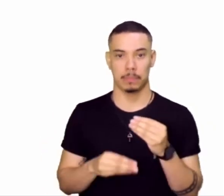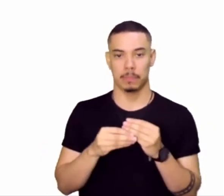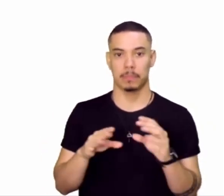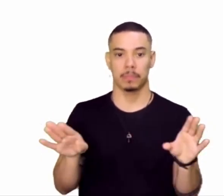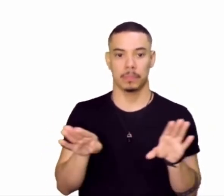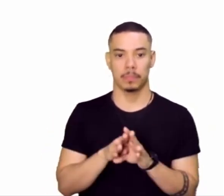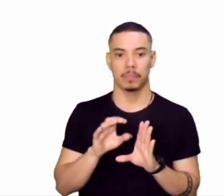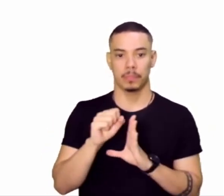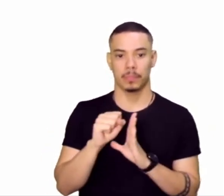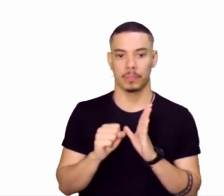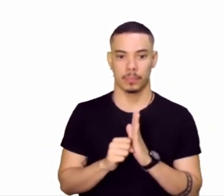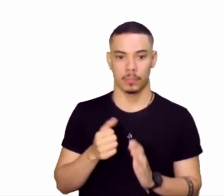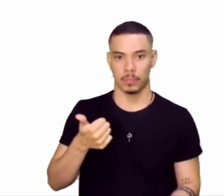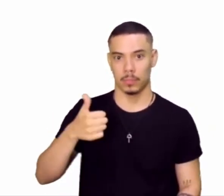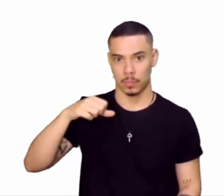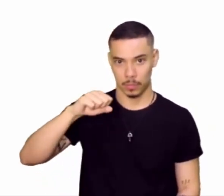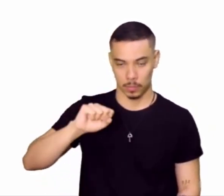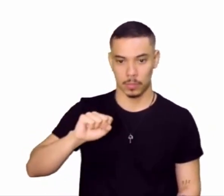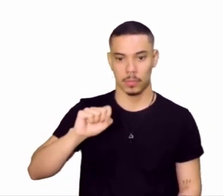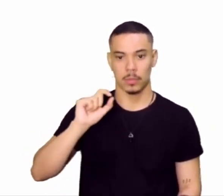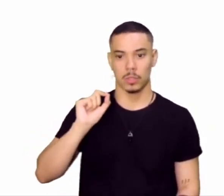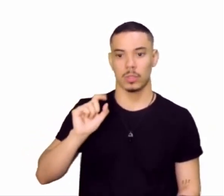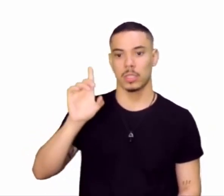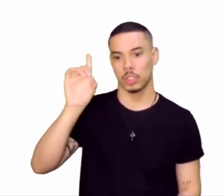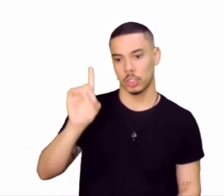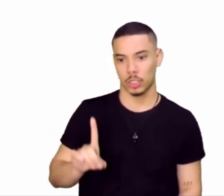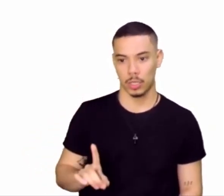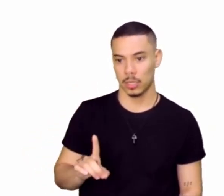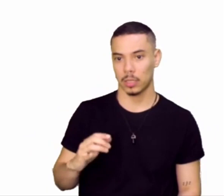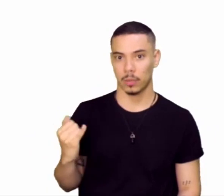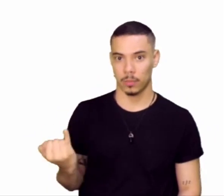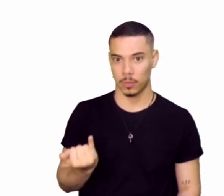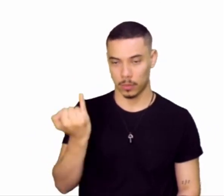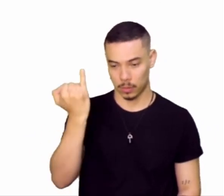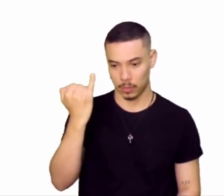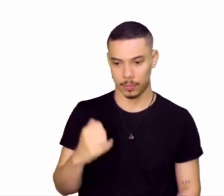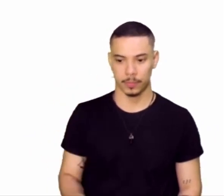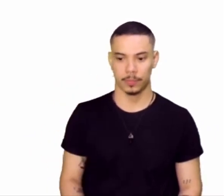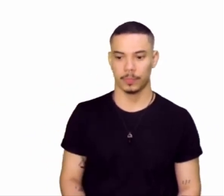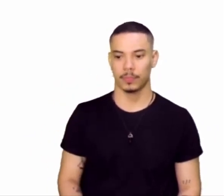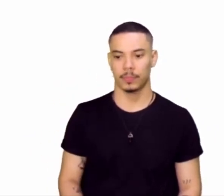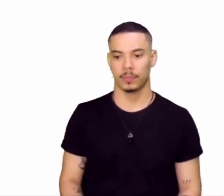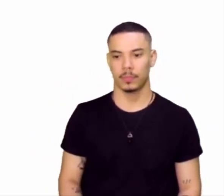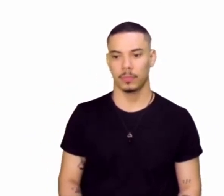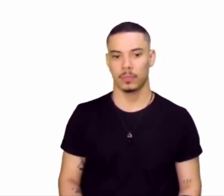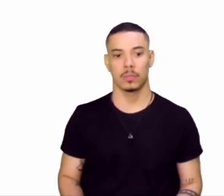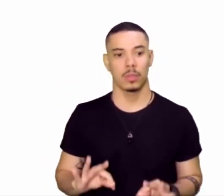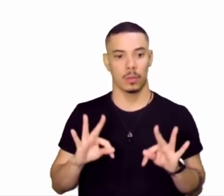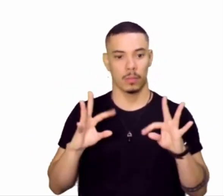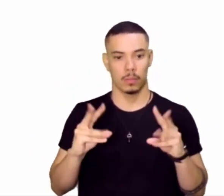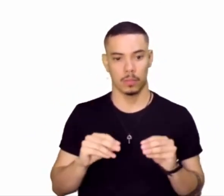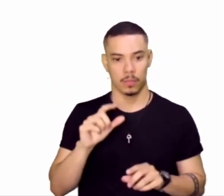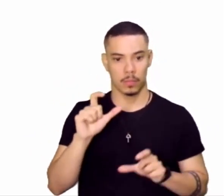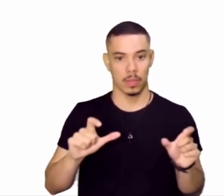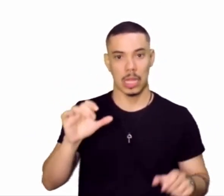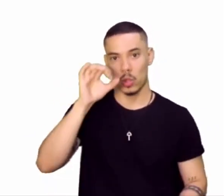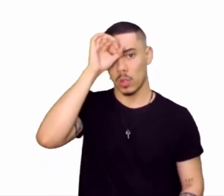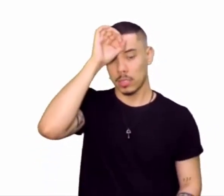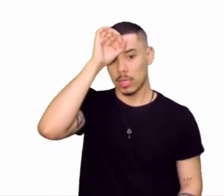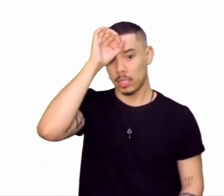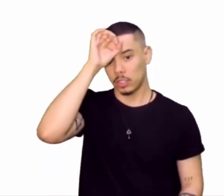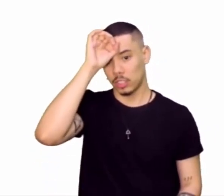Acrescentou-se lá no século XVIII um direito de enorme importância. Todo indivíduo é inocente até que